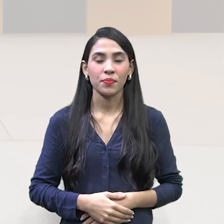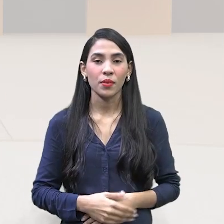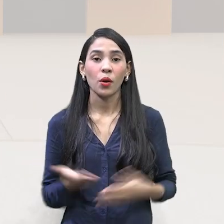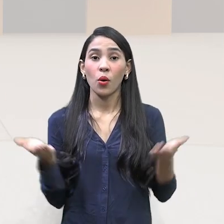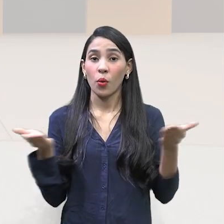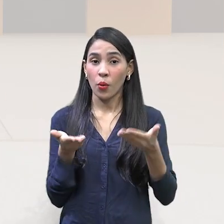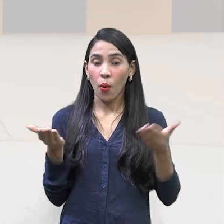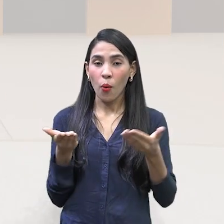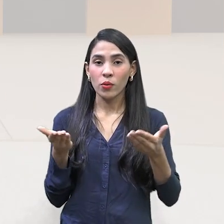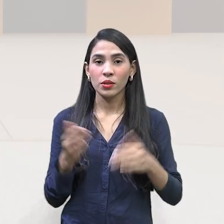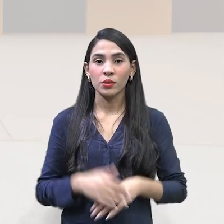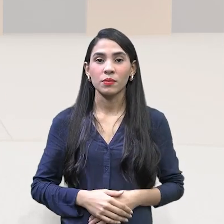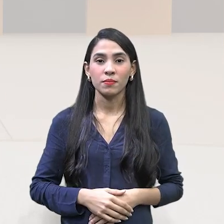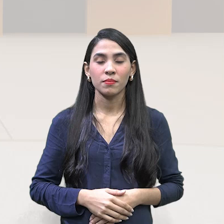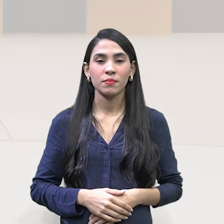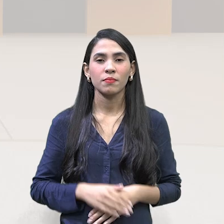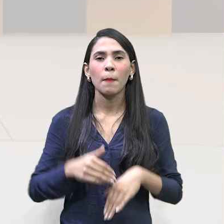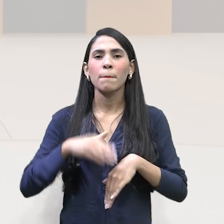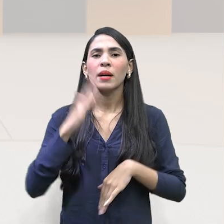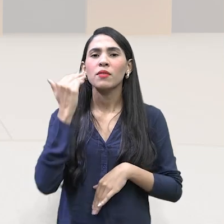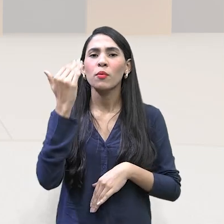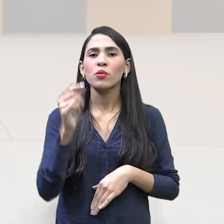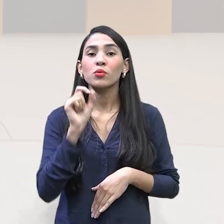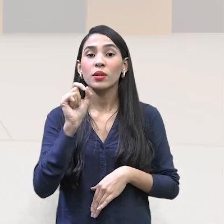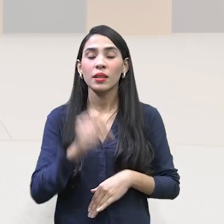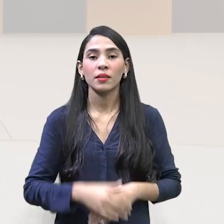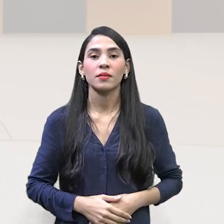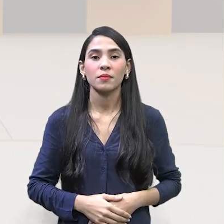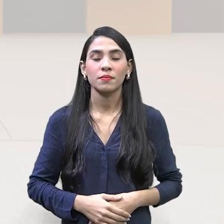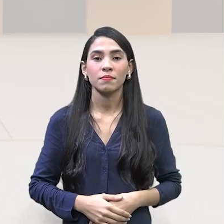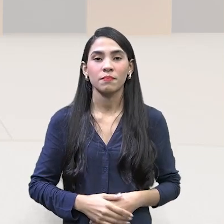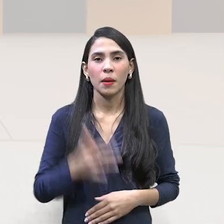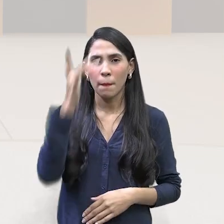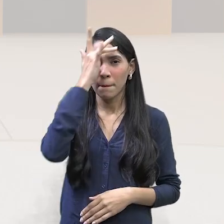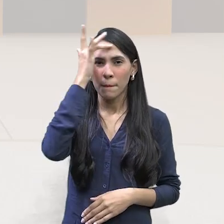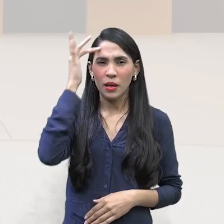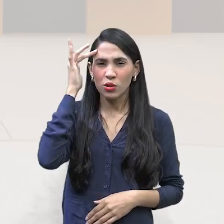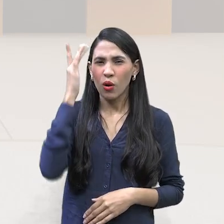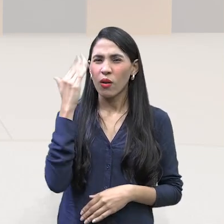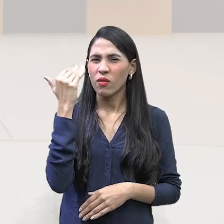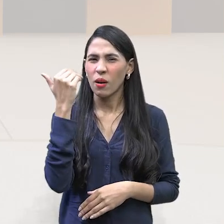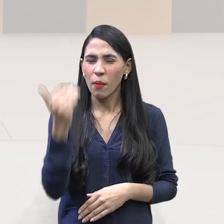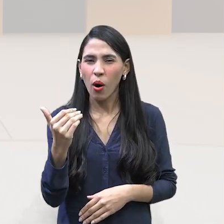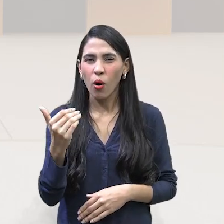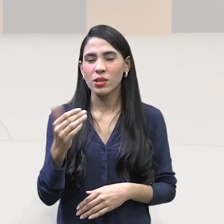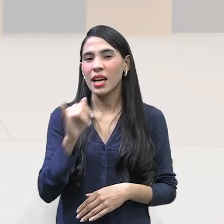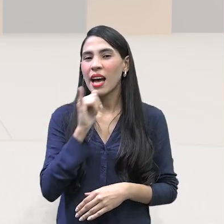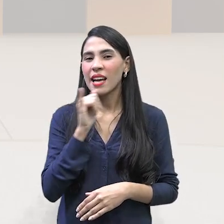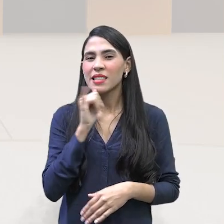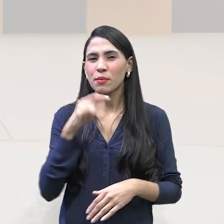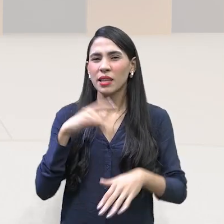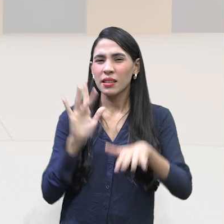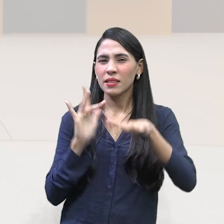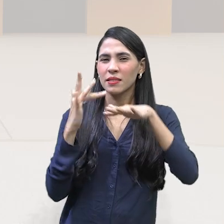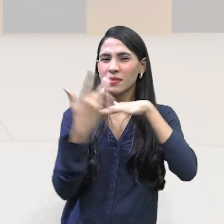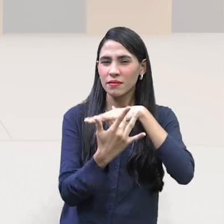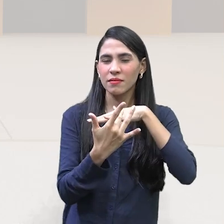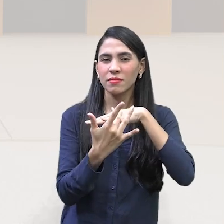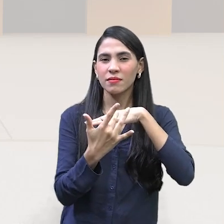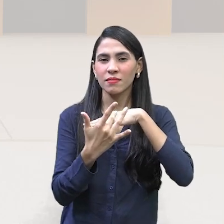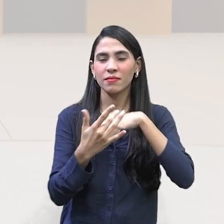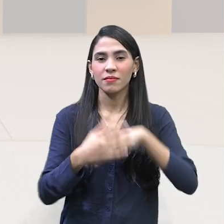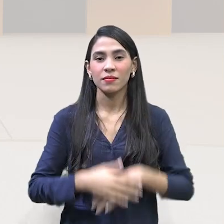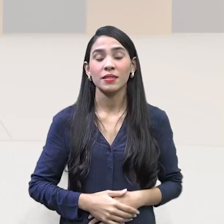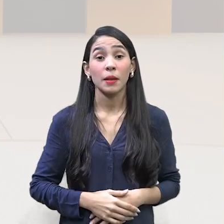Hoje em dia, quem é que está na moda? São os famosos aí blogueirinhos, não é? A galera que tem aí a página, um perfil nas redes